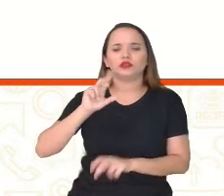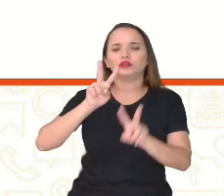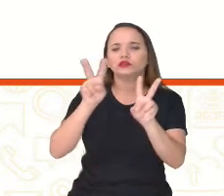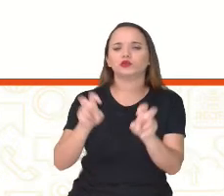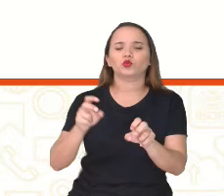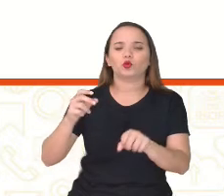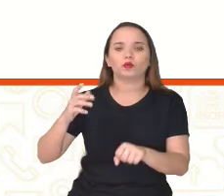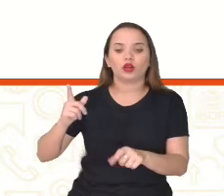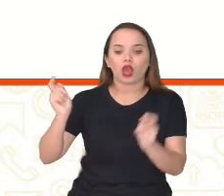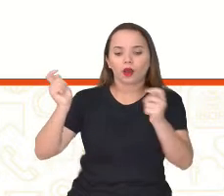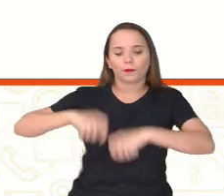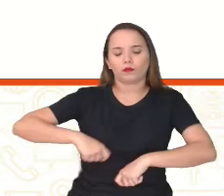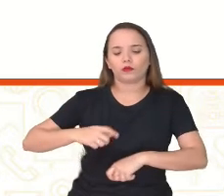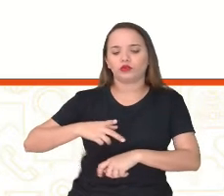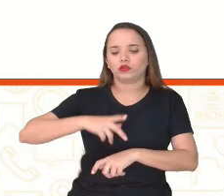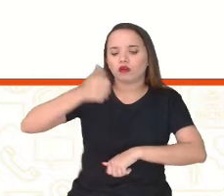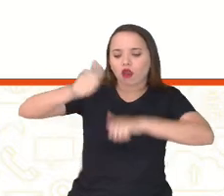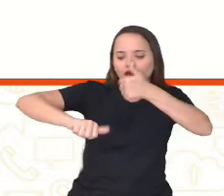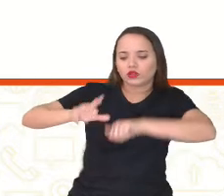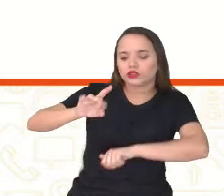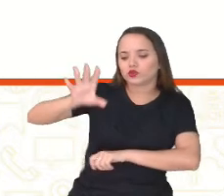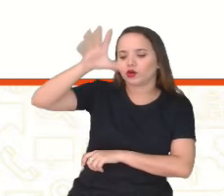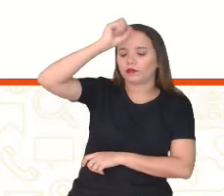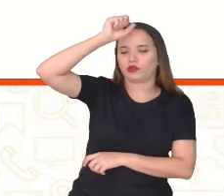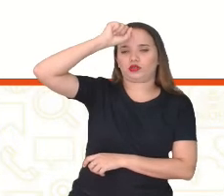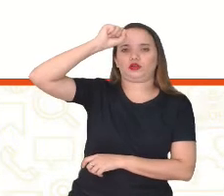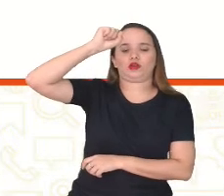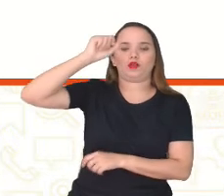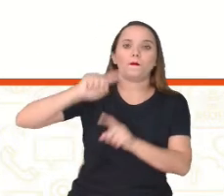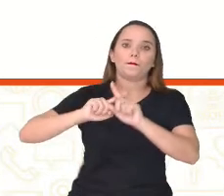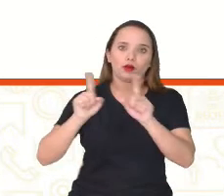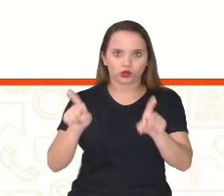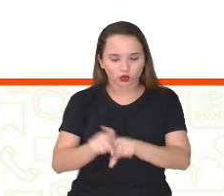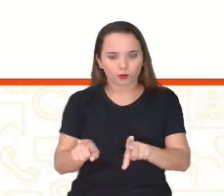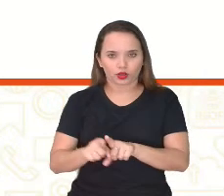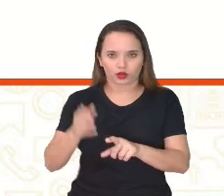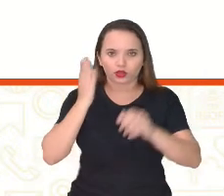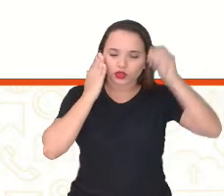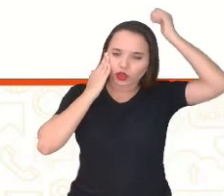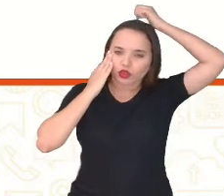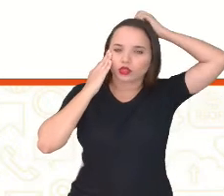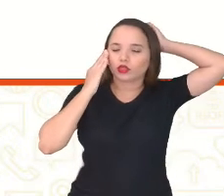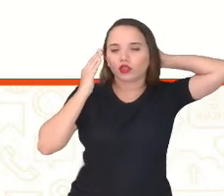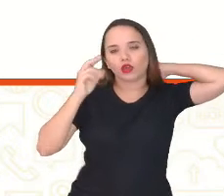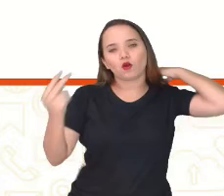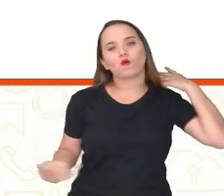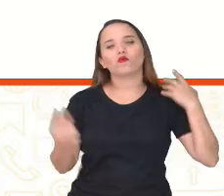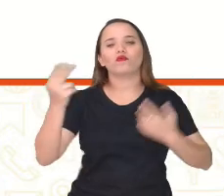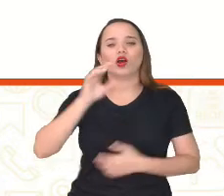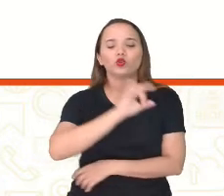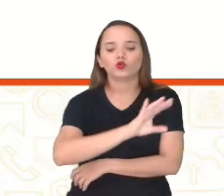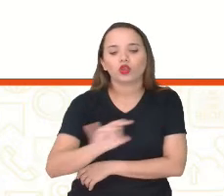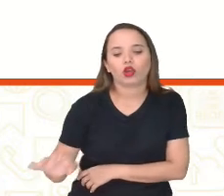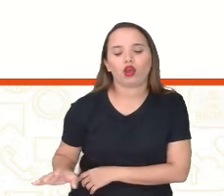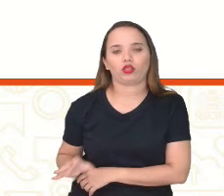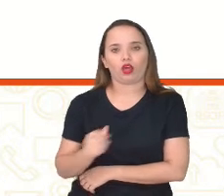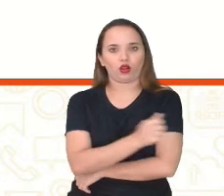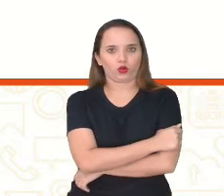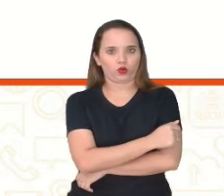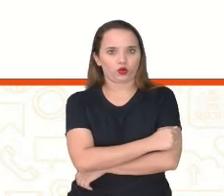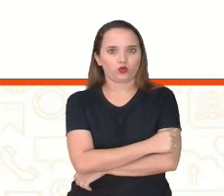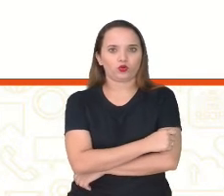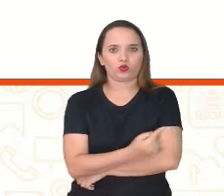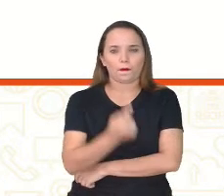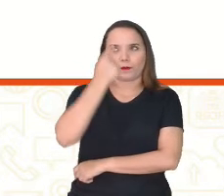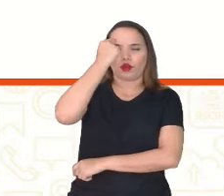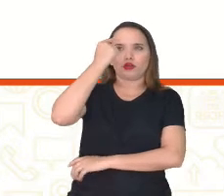de avaliar a aprendizagem, mas entender o valor individual de cada aluno, propiciando o seu